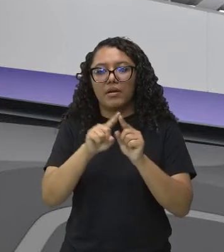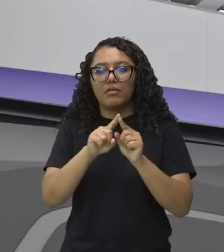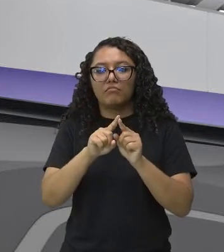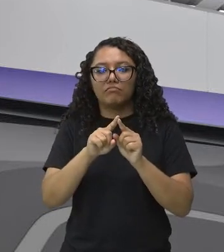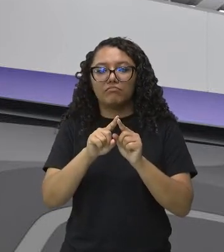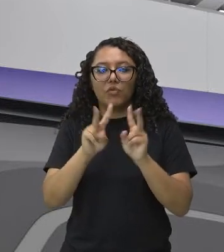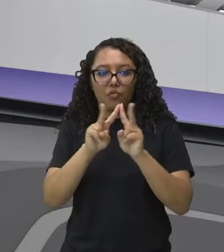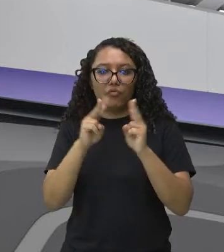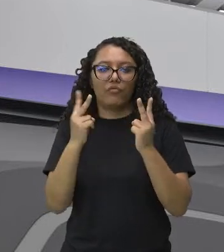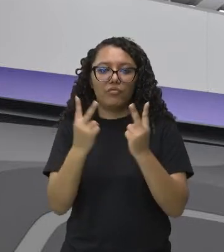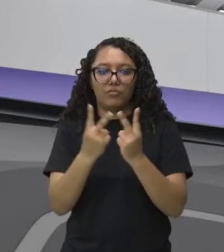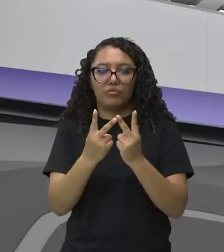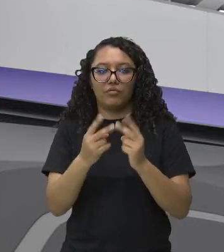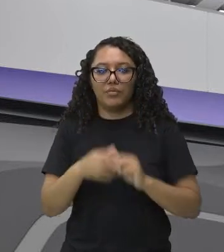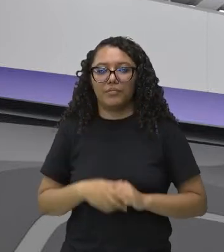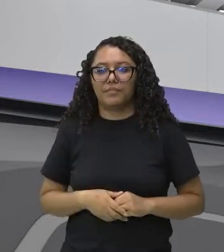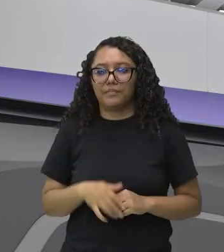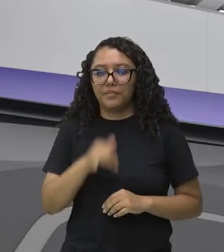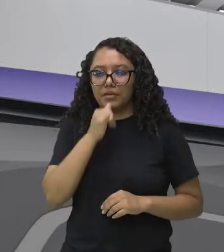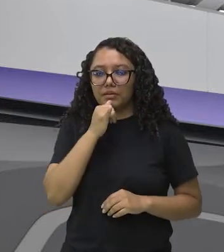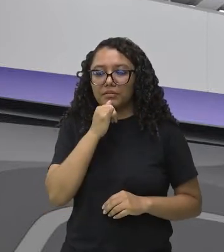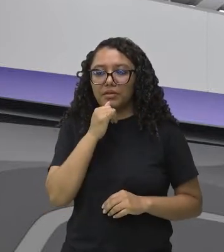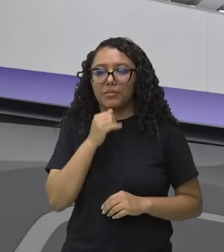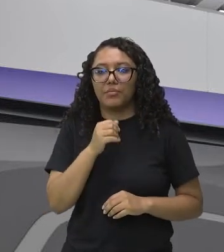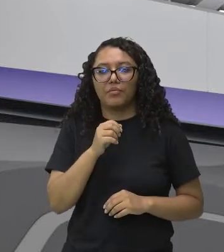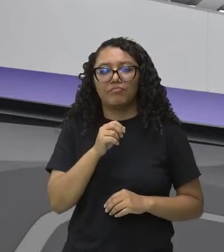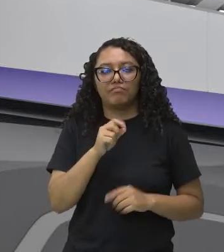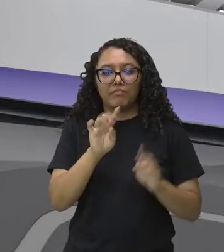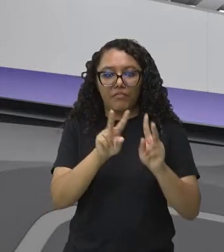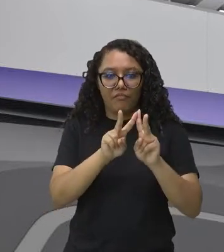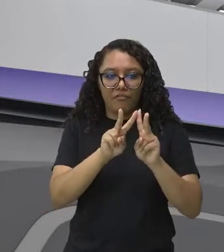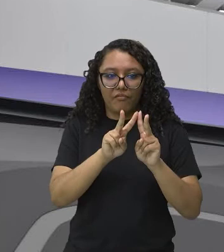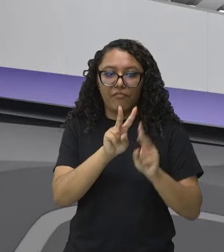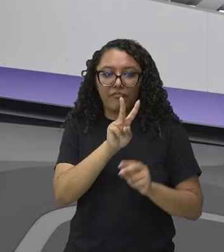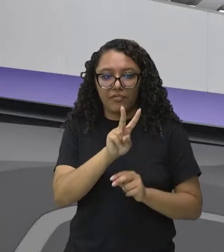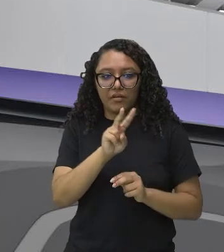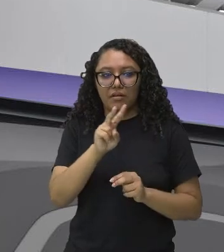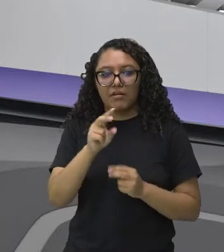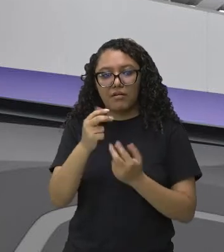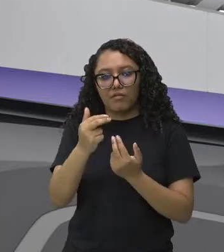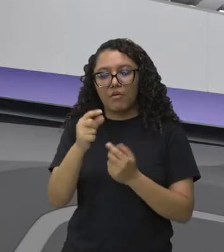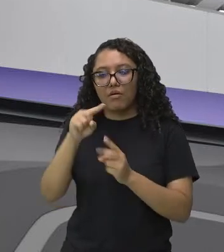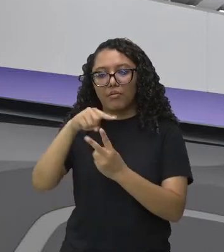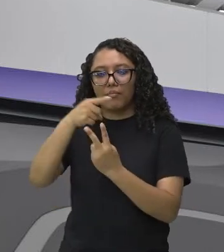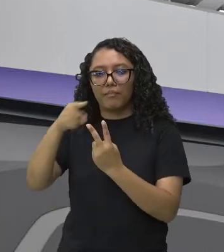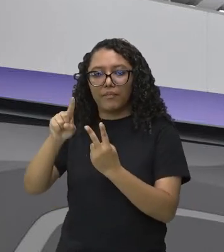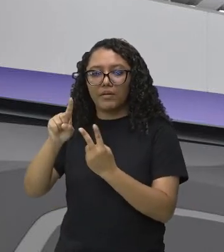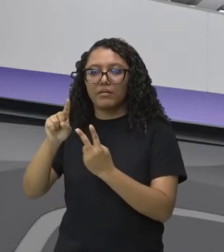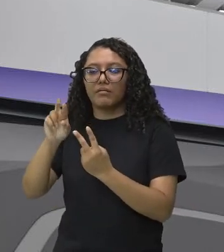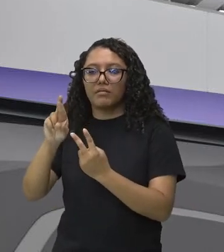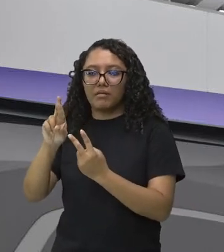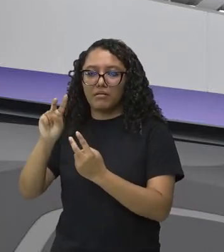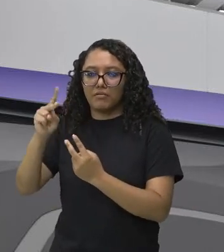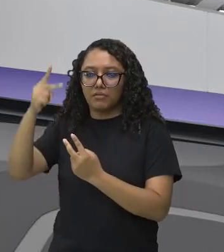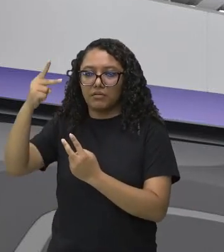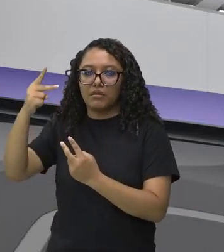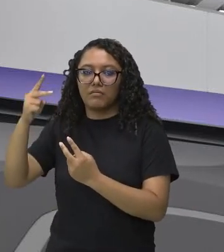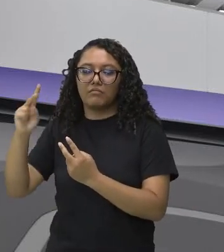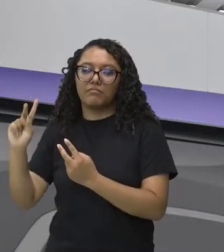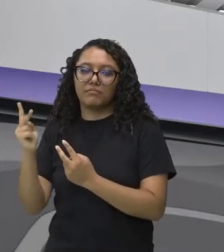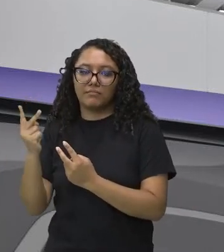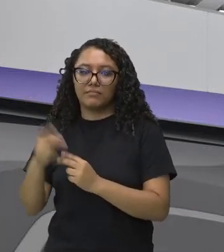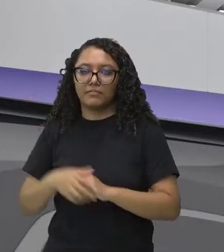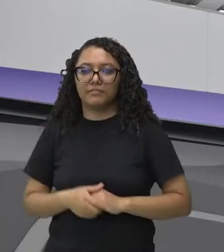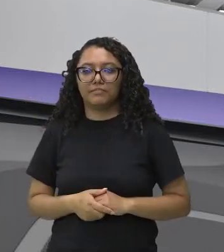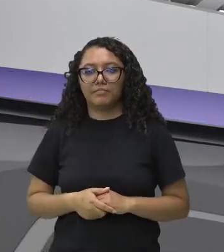Veja, V é igual a π vezes o raio elevado ao quadrado. Você concorda comigo que